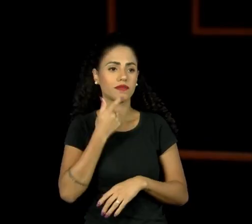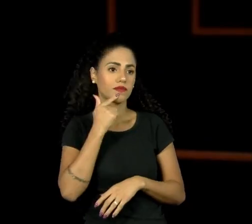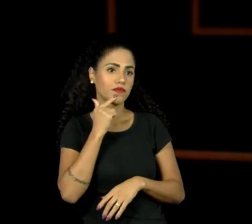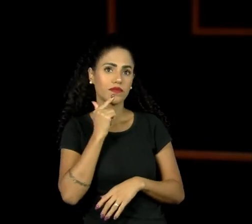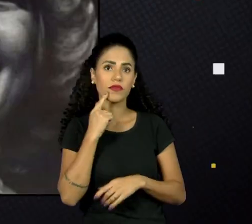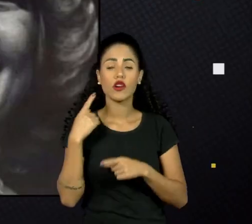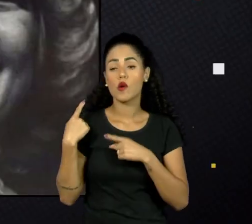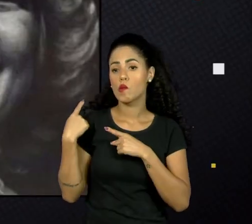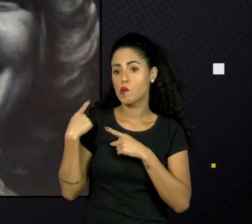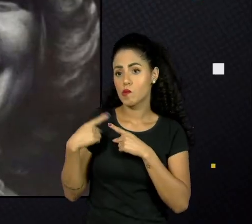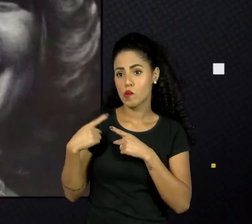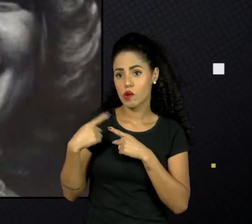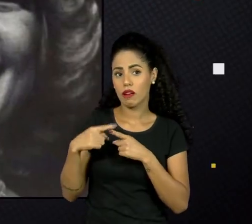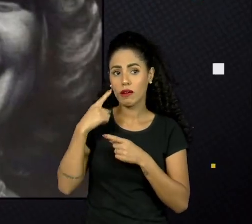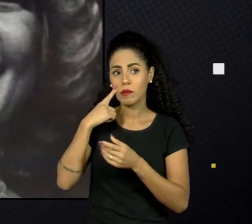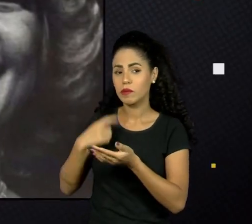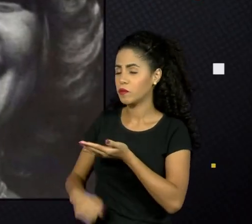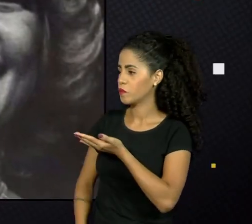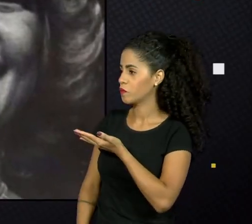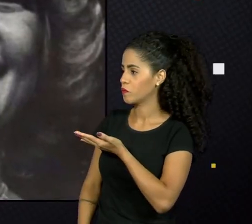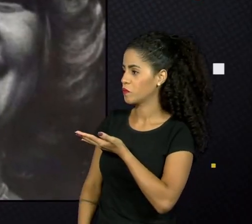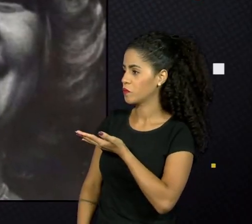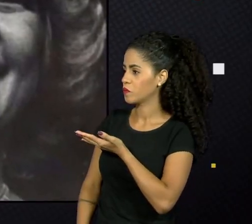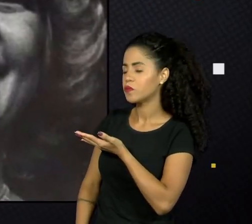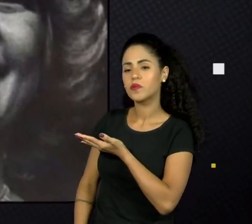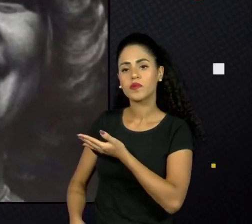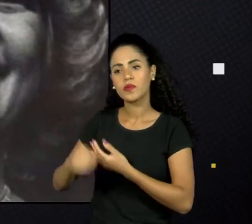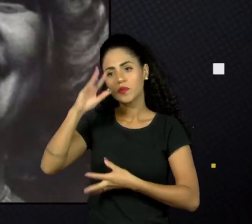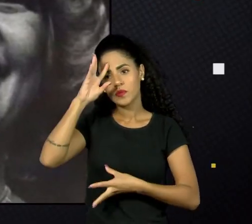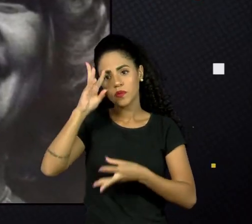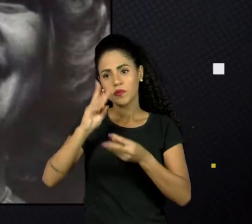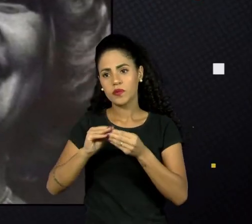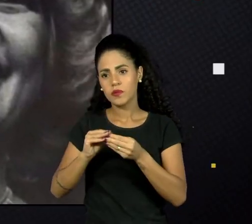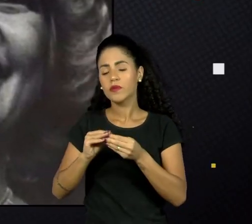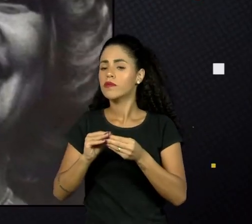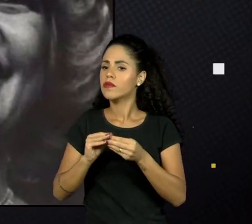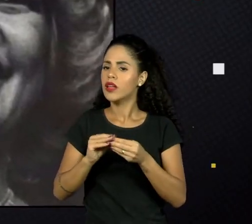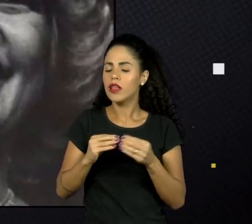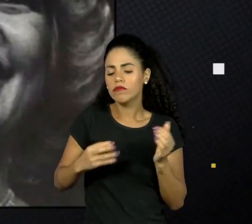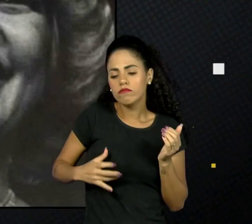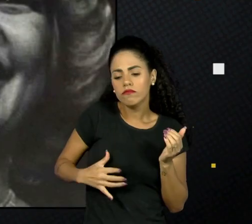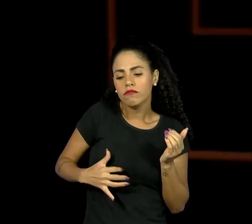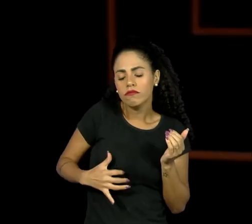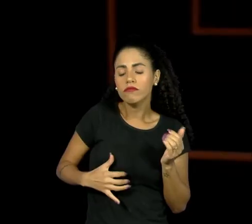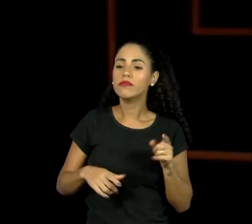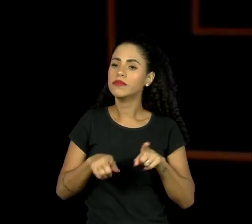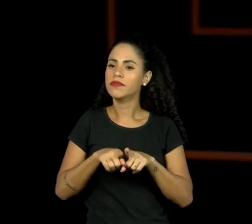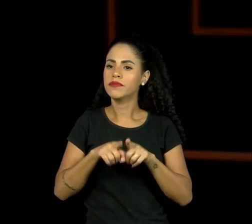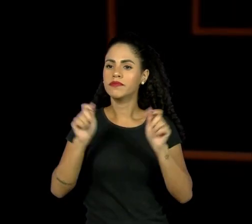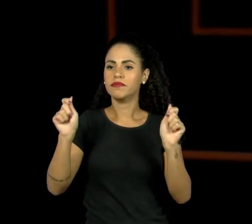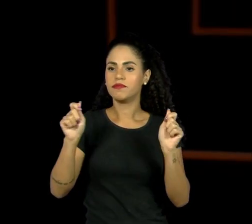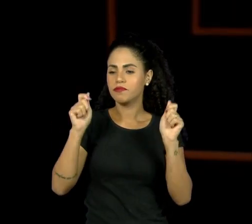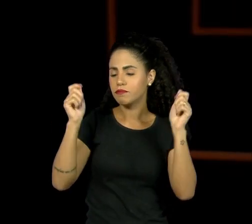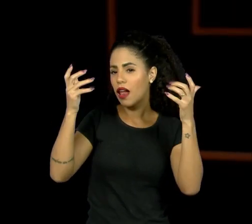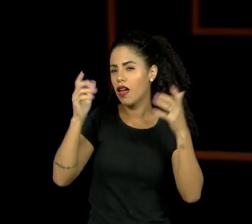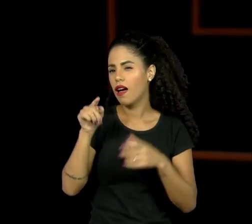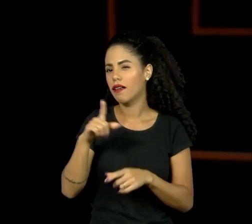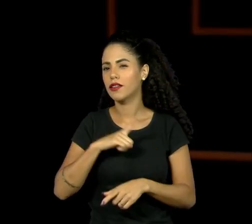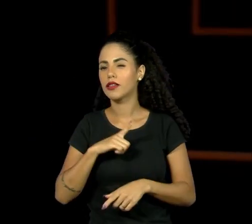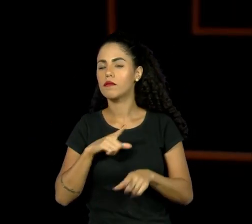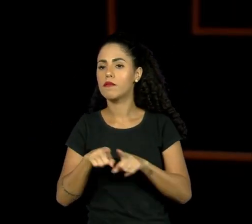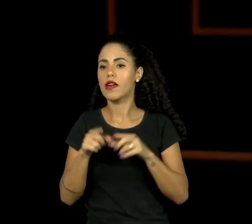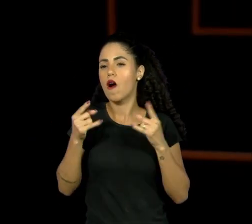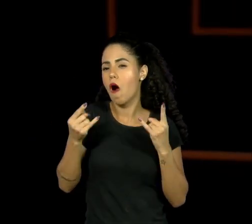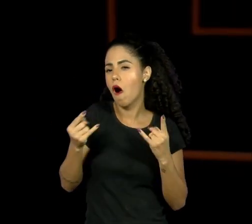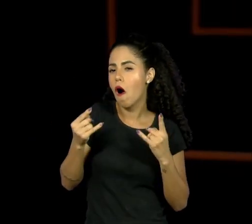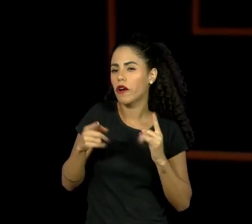Porque tinha a música da Demilde chamada O Que Vier eu Traço. Aí eles entenderam, porque aí entrou um chorinho, entrou uma balada, entrou um rock bem brasileiro que a